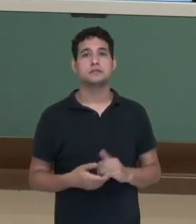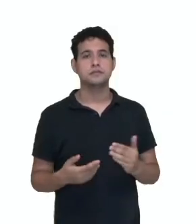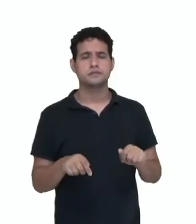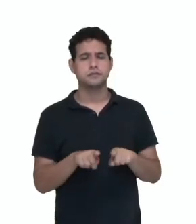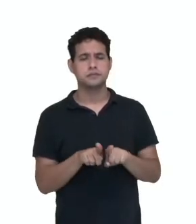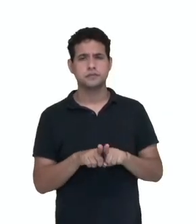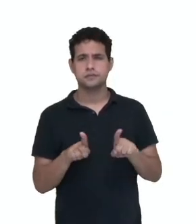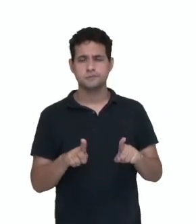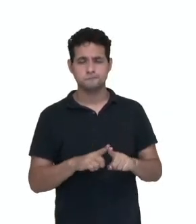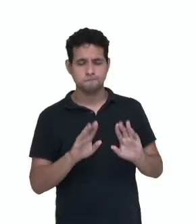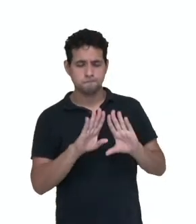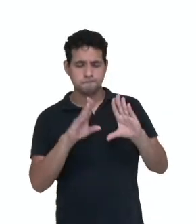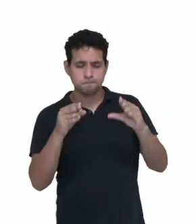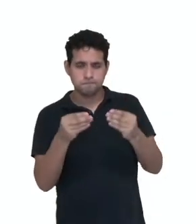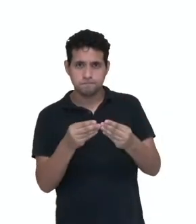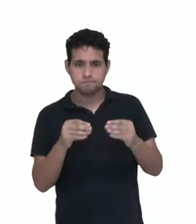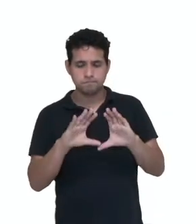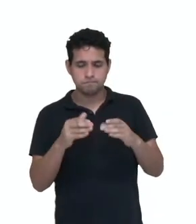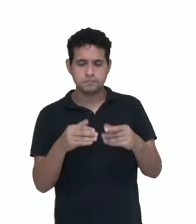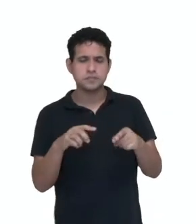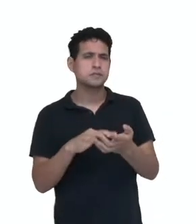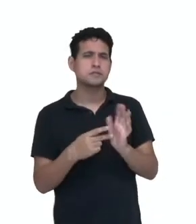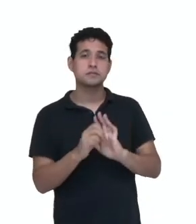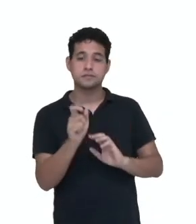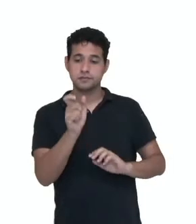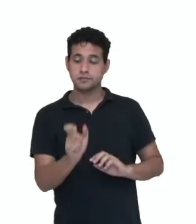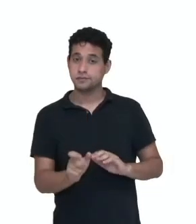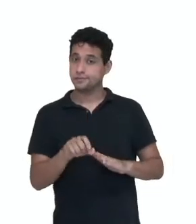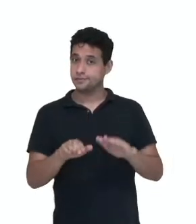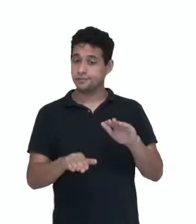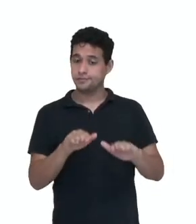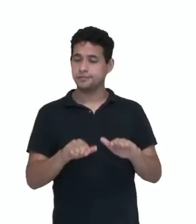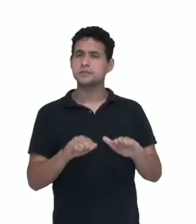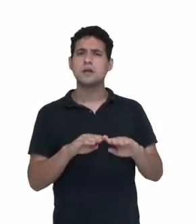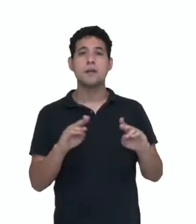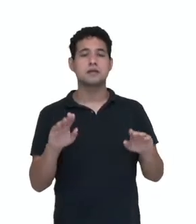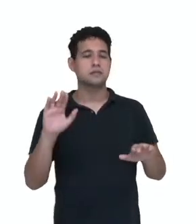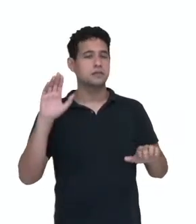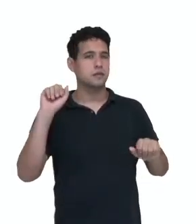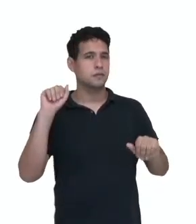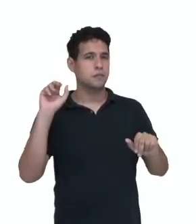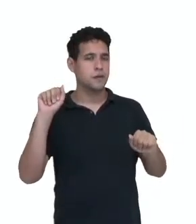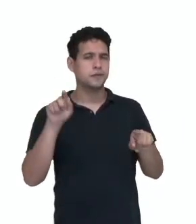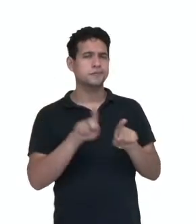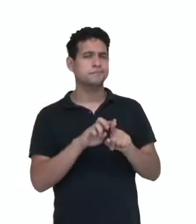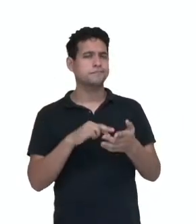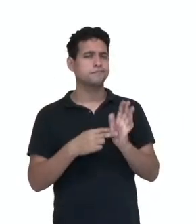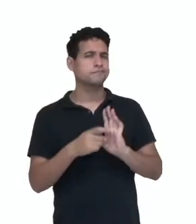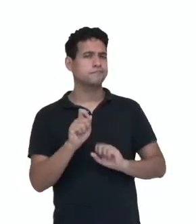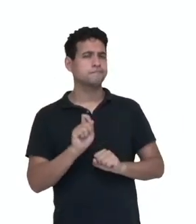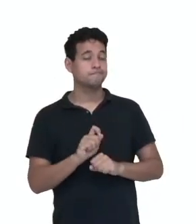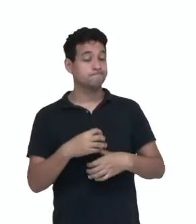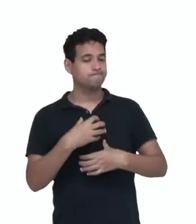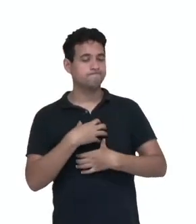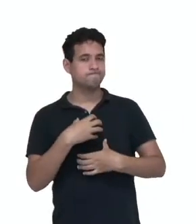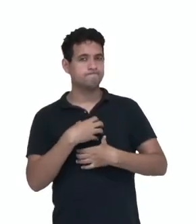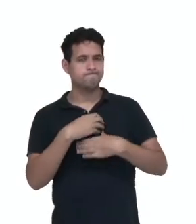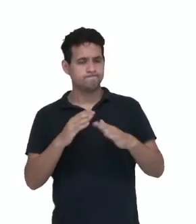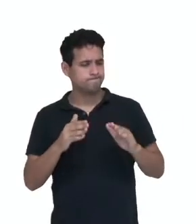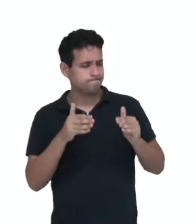mais estricto, um verbo impersonal não pode ter sujeito. Os verbos espanhóis impersonales, em este sentido